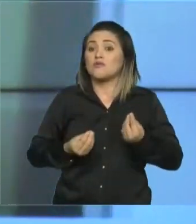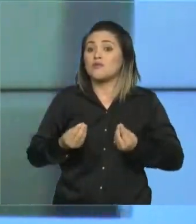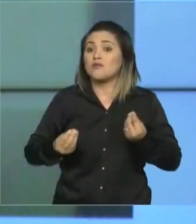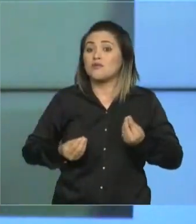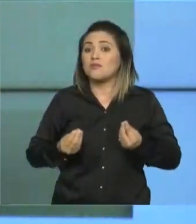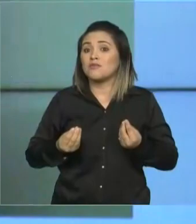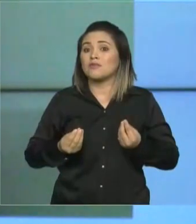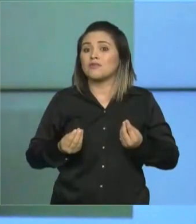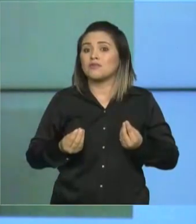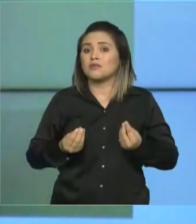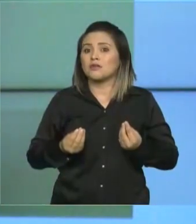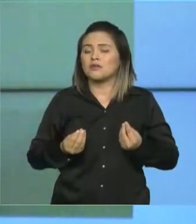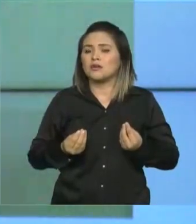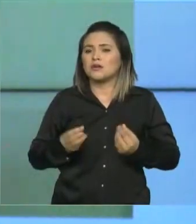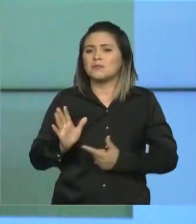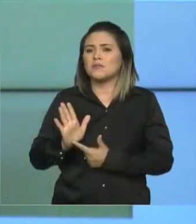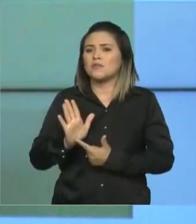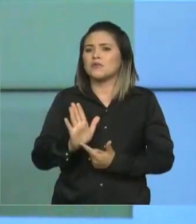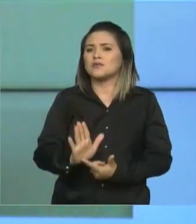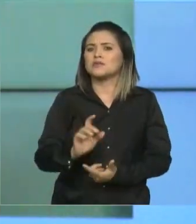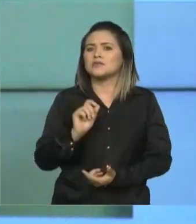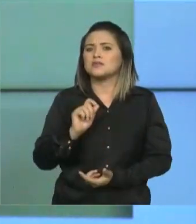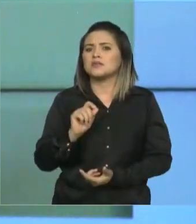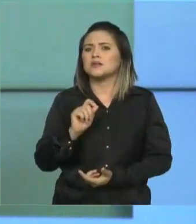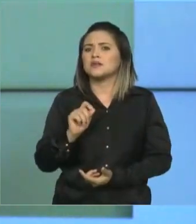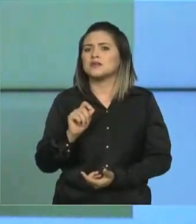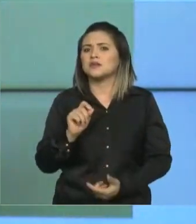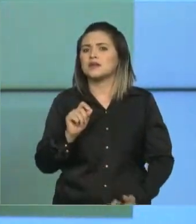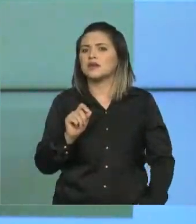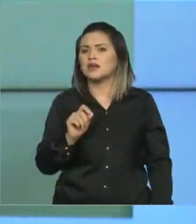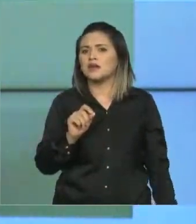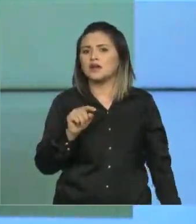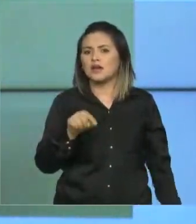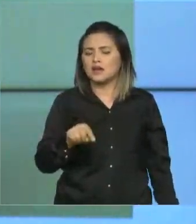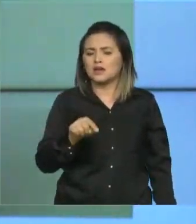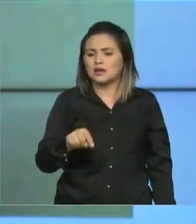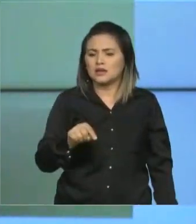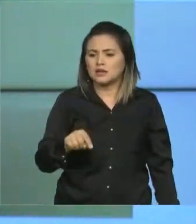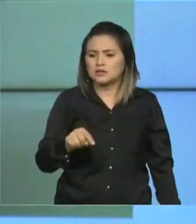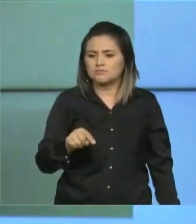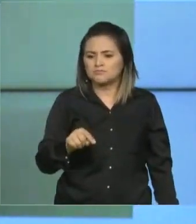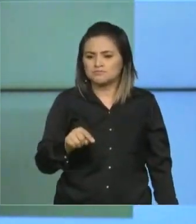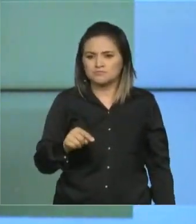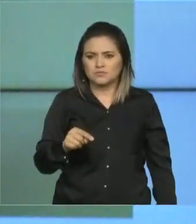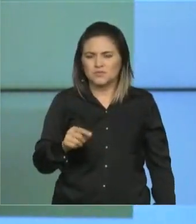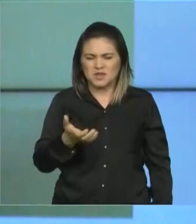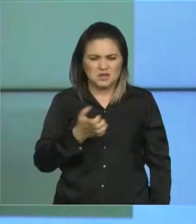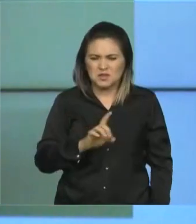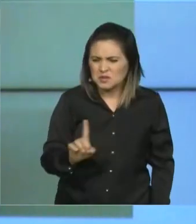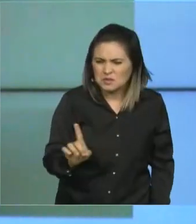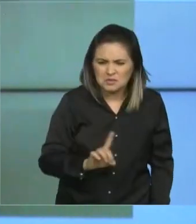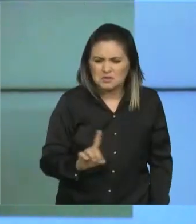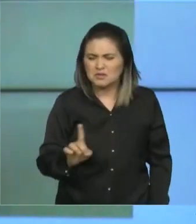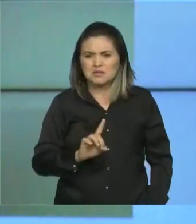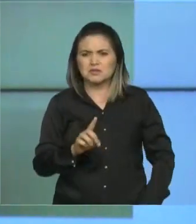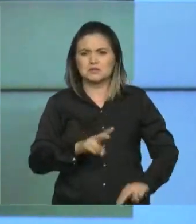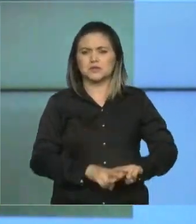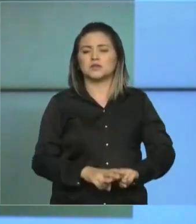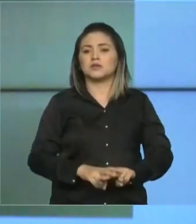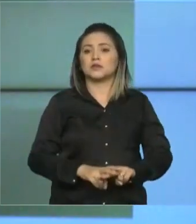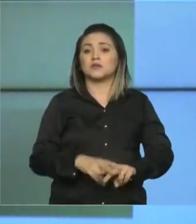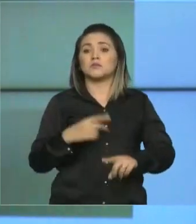resistência, deputado Ariston, quando a pessoa tem o seu celular tomado de maneira